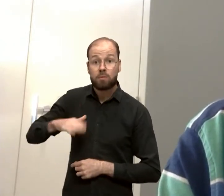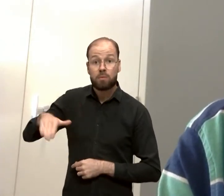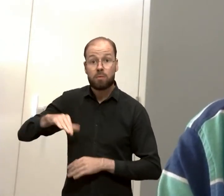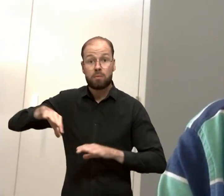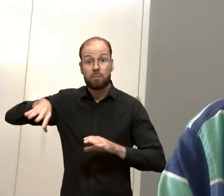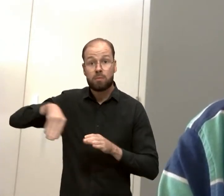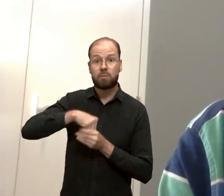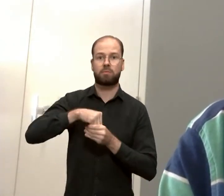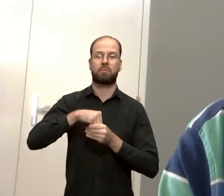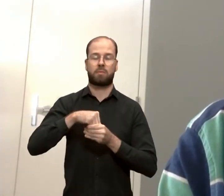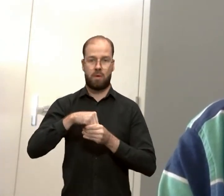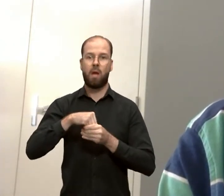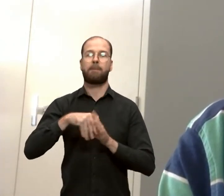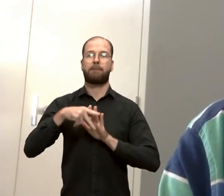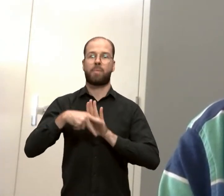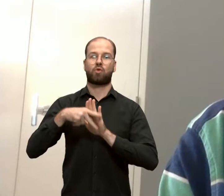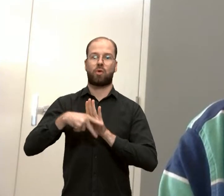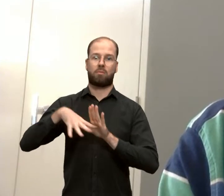CAPES. Cada projeto